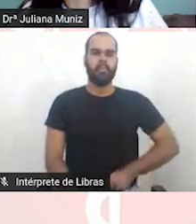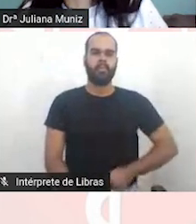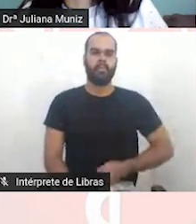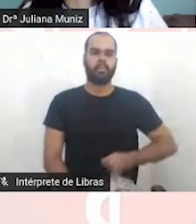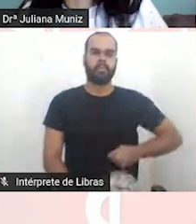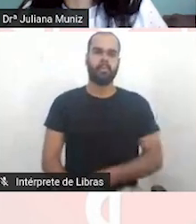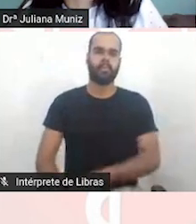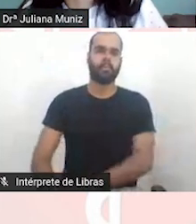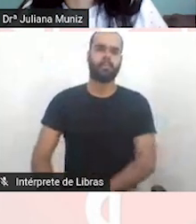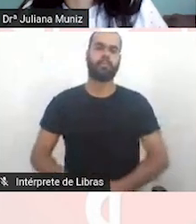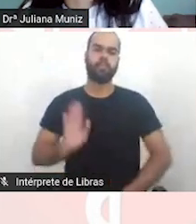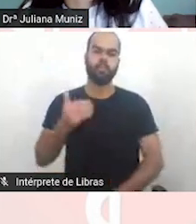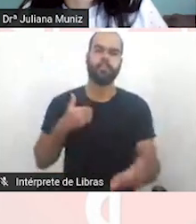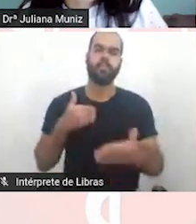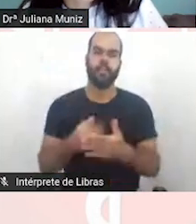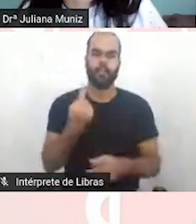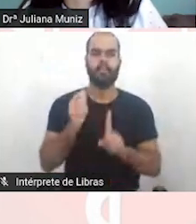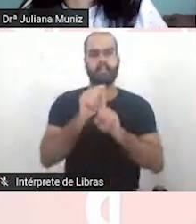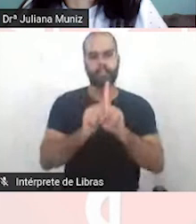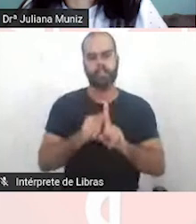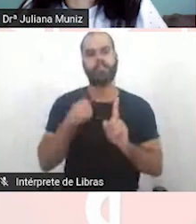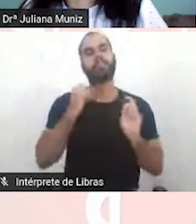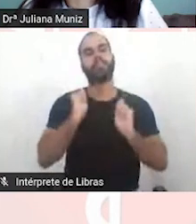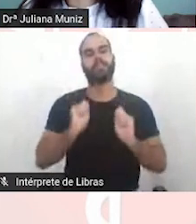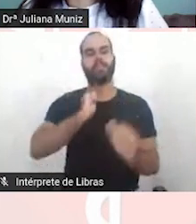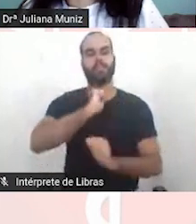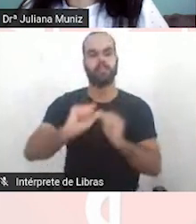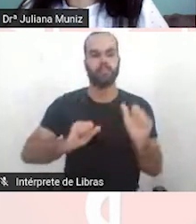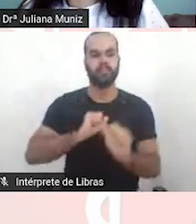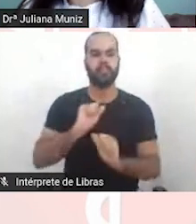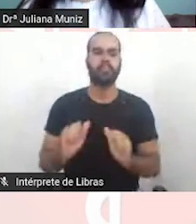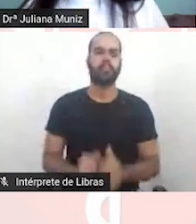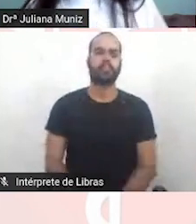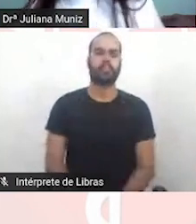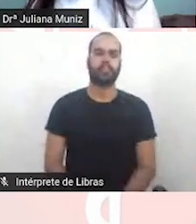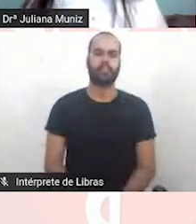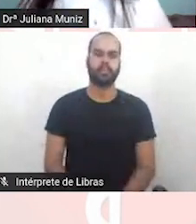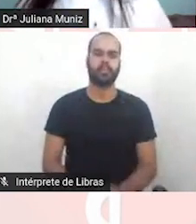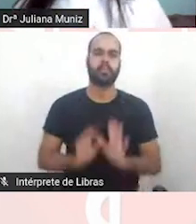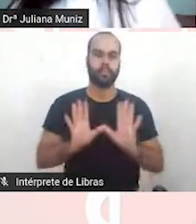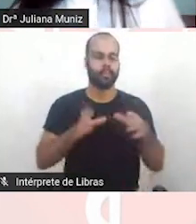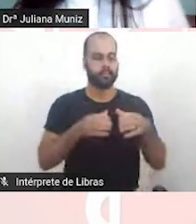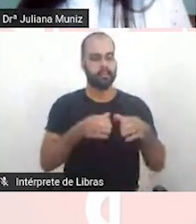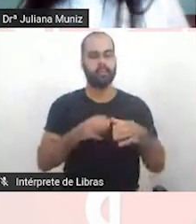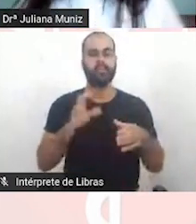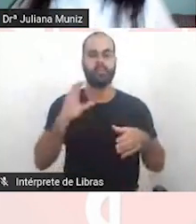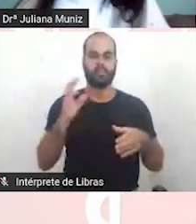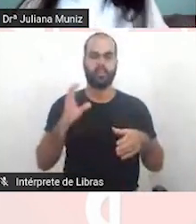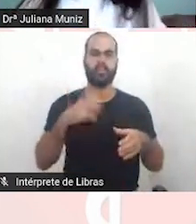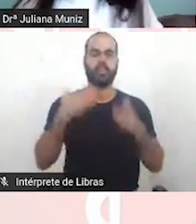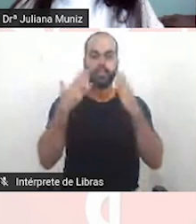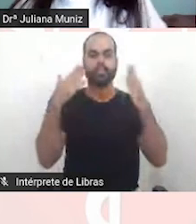um mês a gente talvez mude tudo que eu estou falando aqui, mas toda a comunidade científica tem se voltado para o